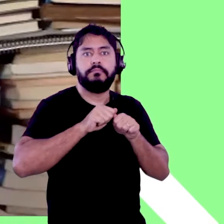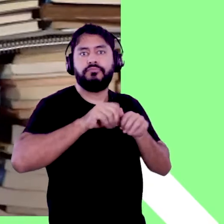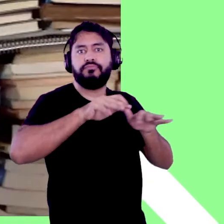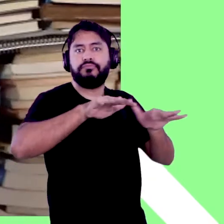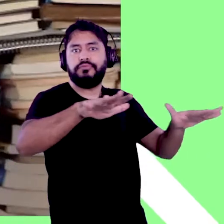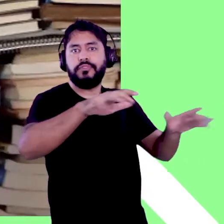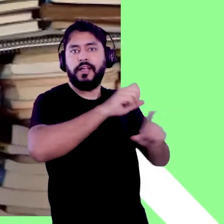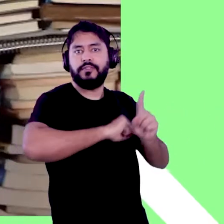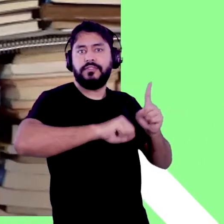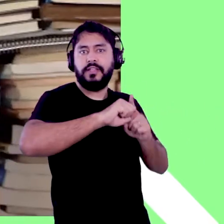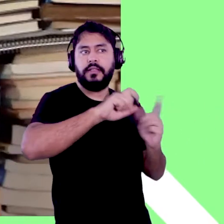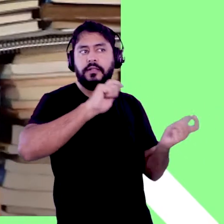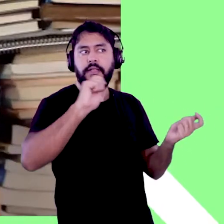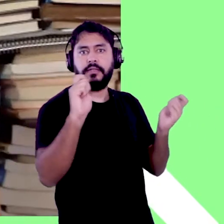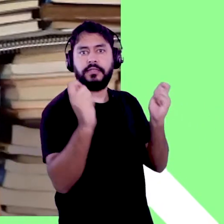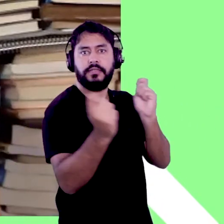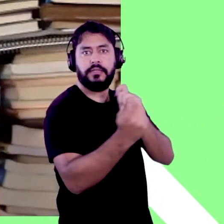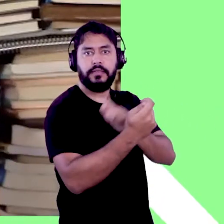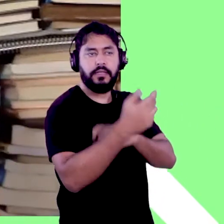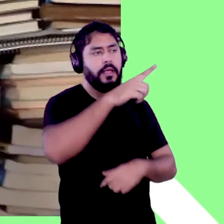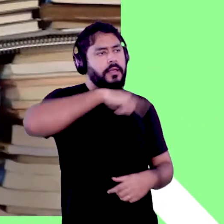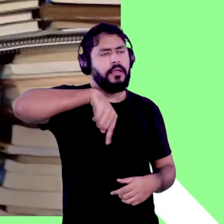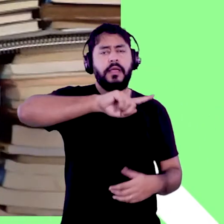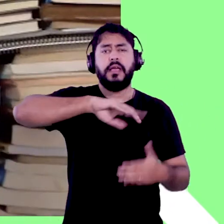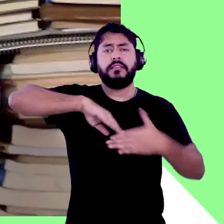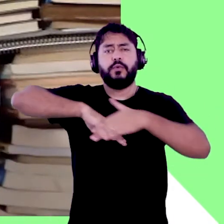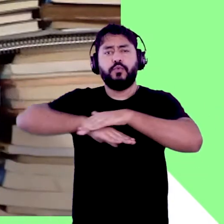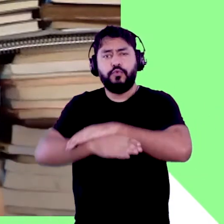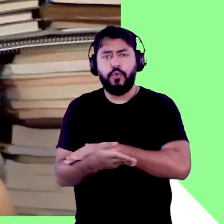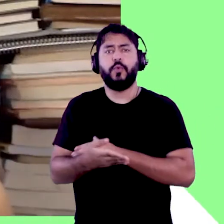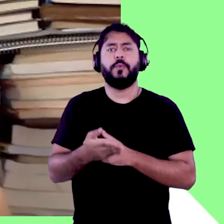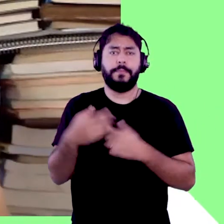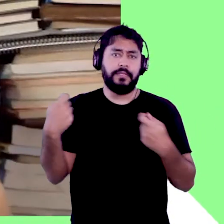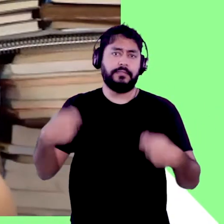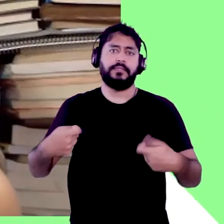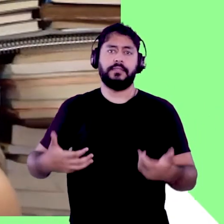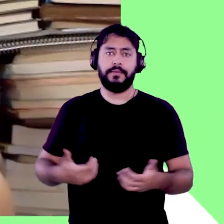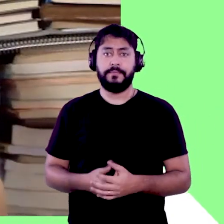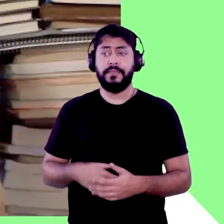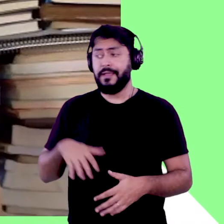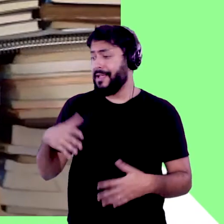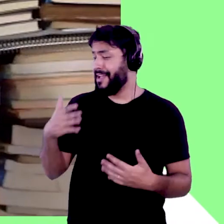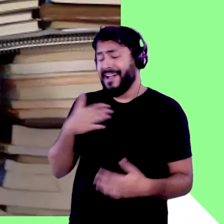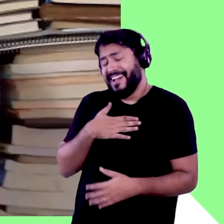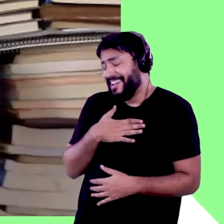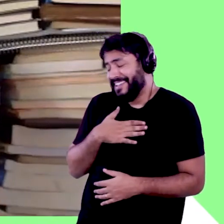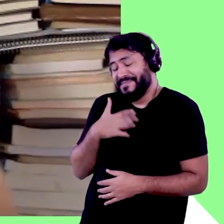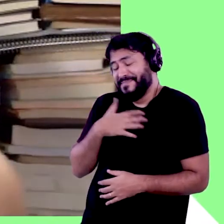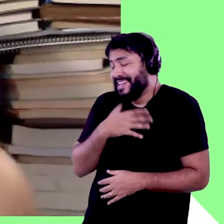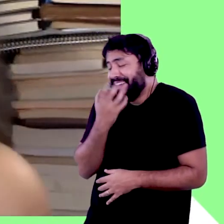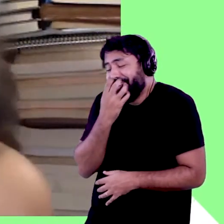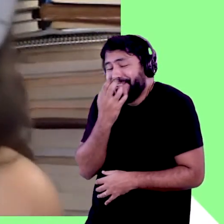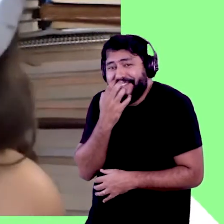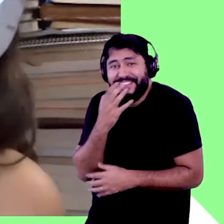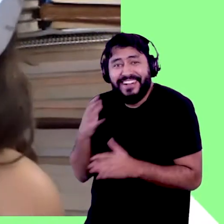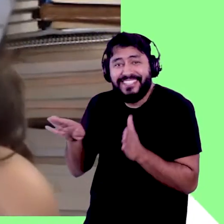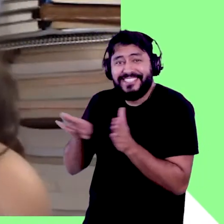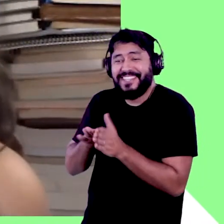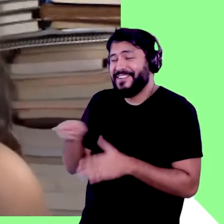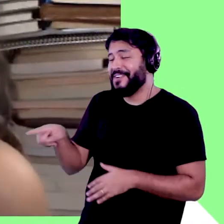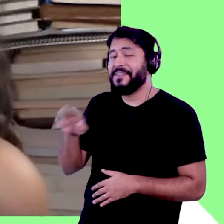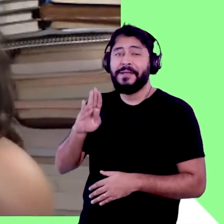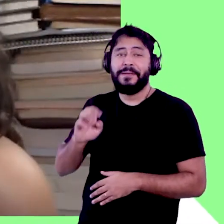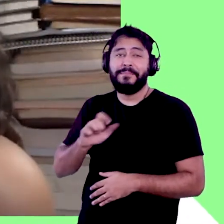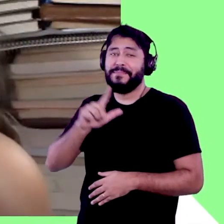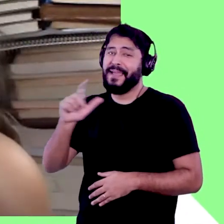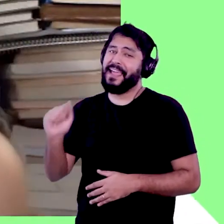e transformando essa cultura da acessibilidade. Ai, gente, a minha cachorra chegou. Bela, eu